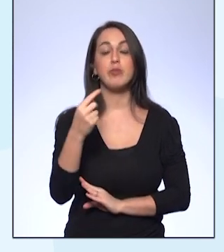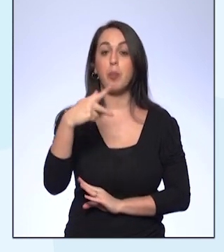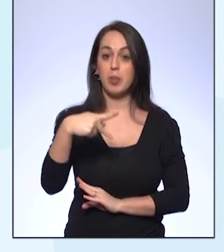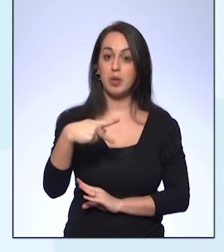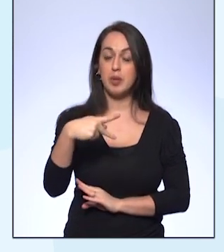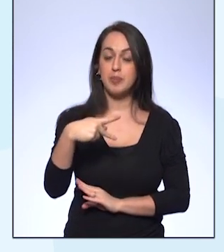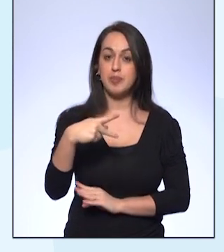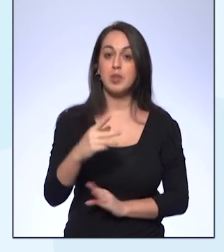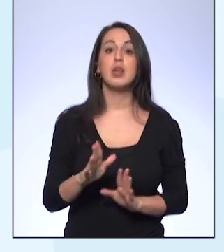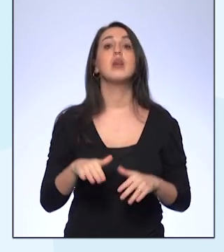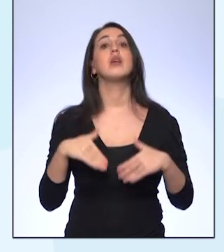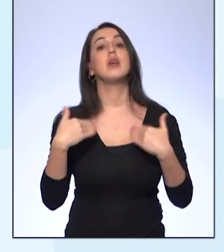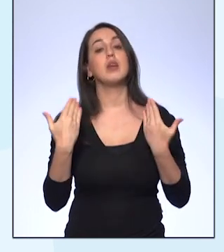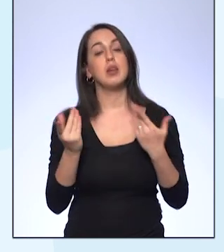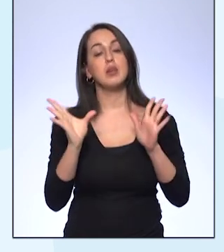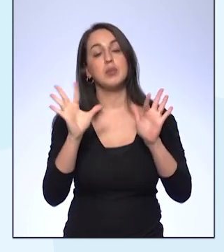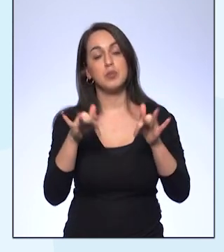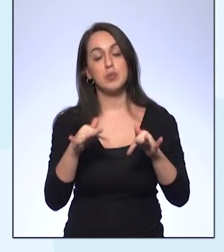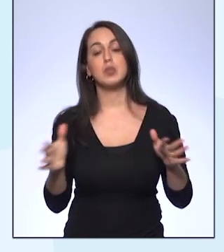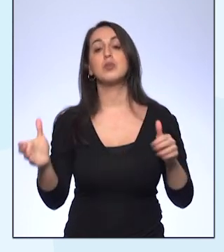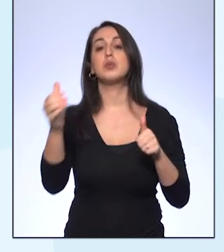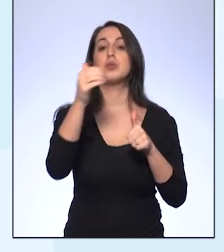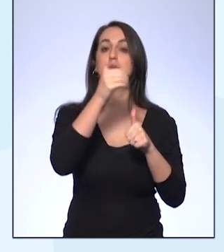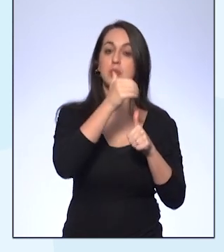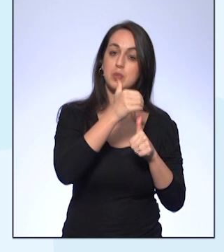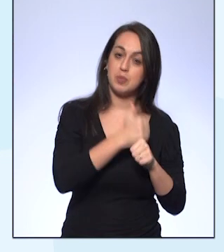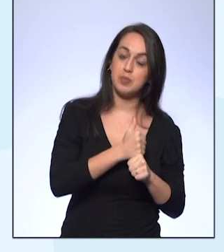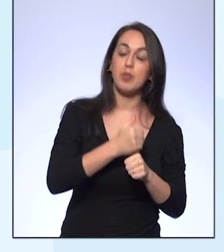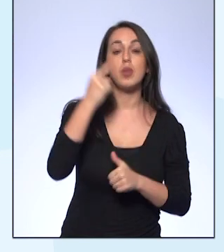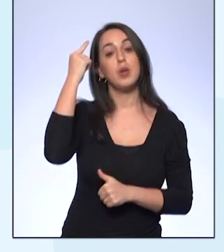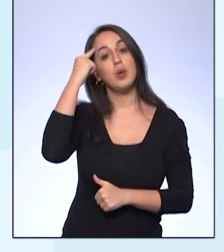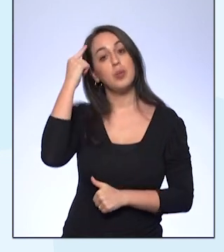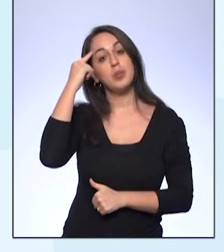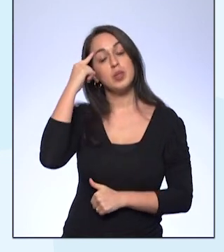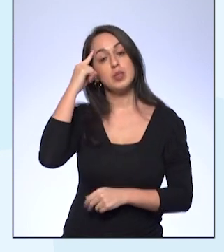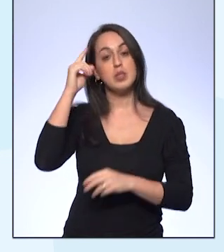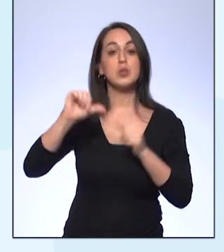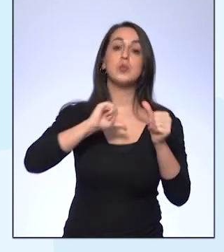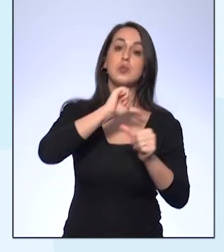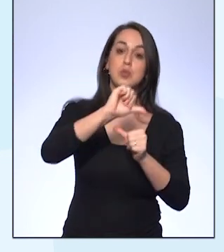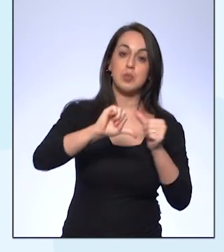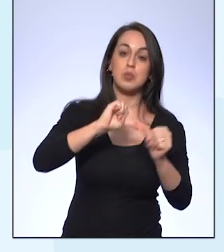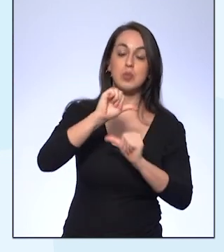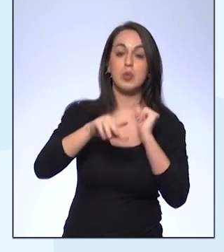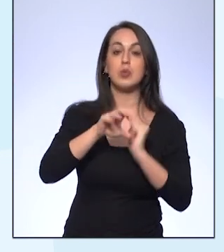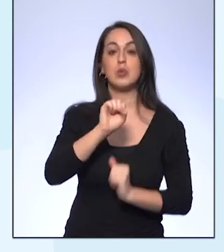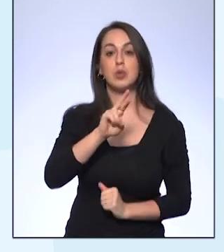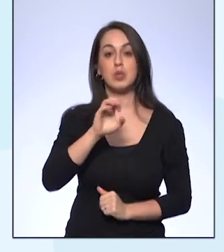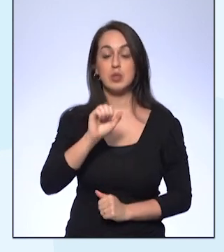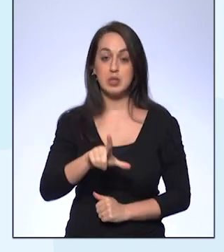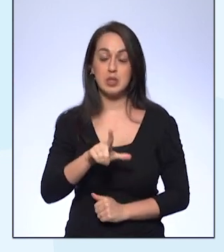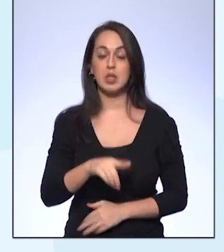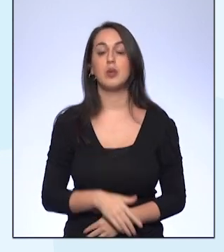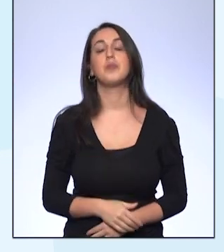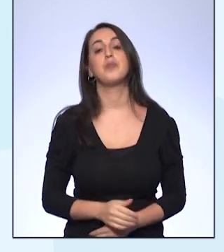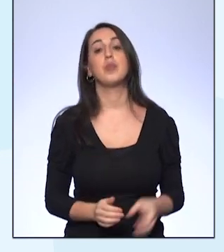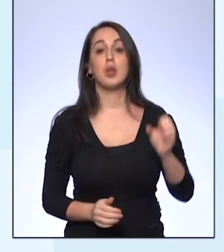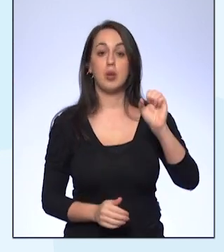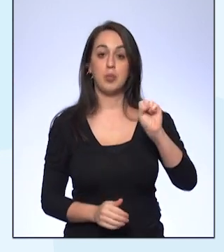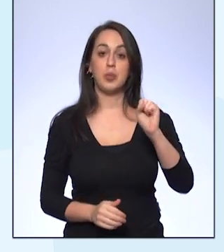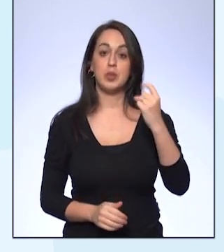P, e aí sim substituir pensando nas trocas dos sinais para o S1 e